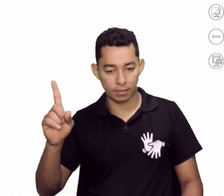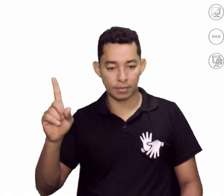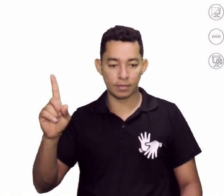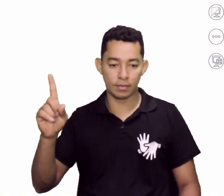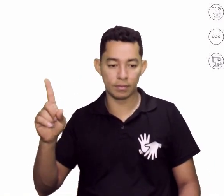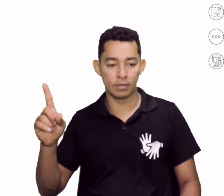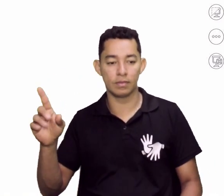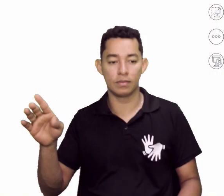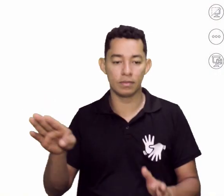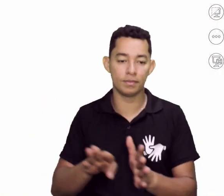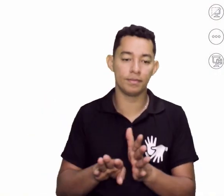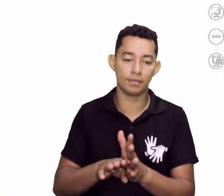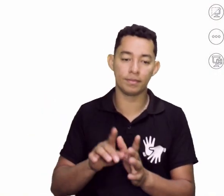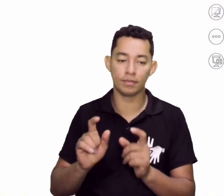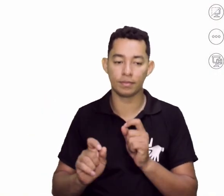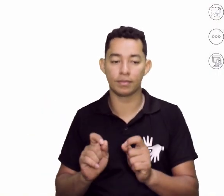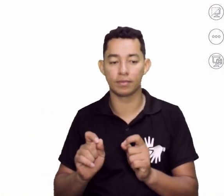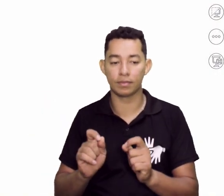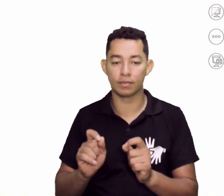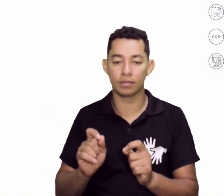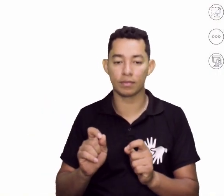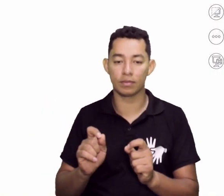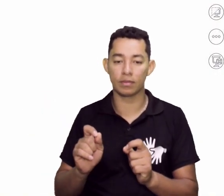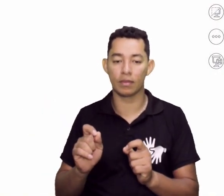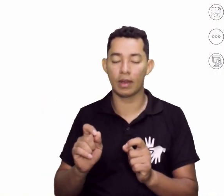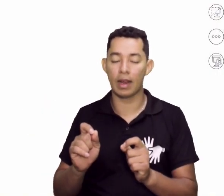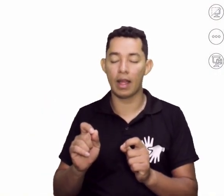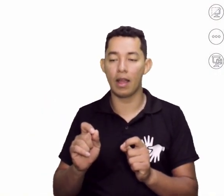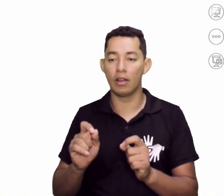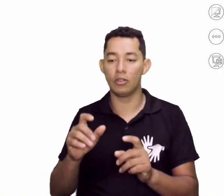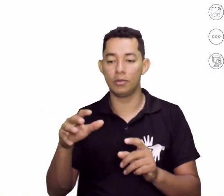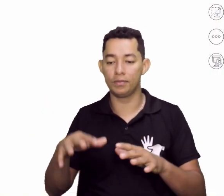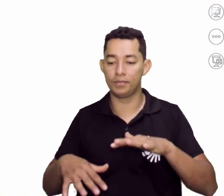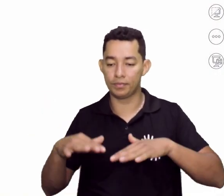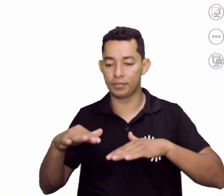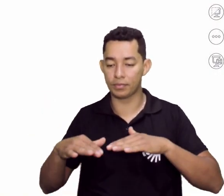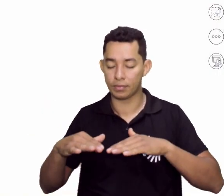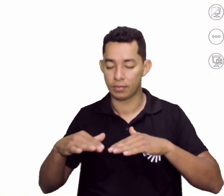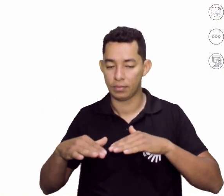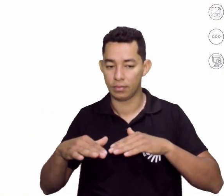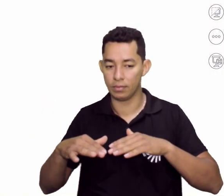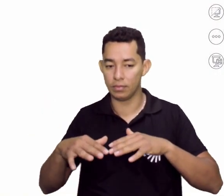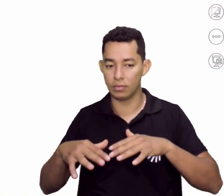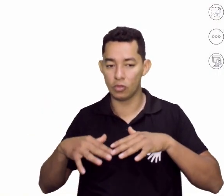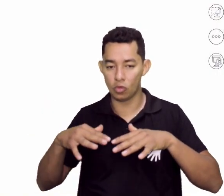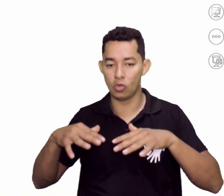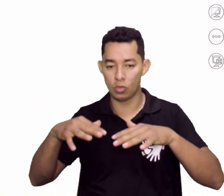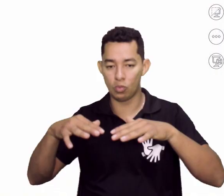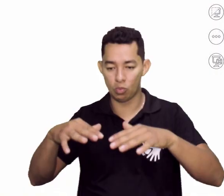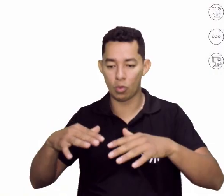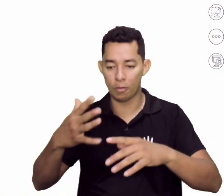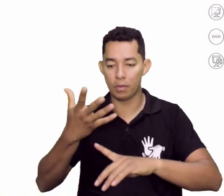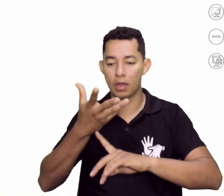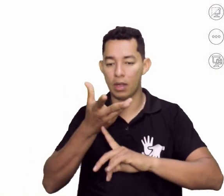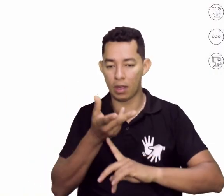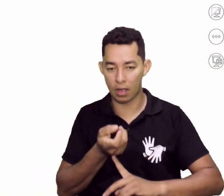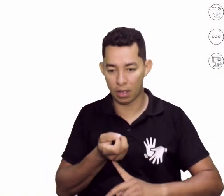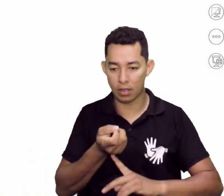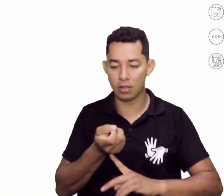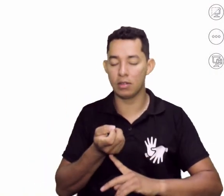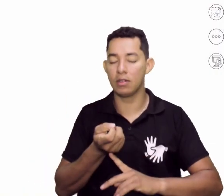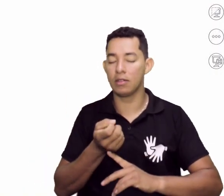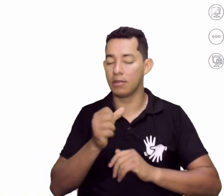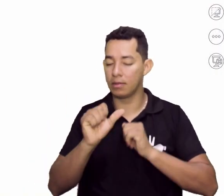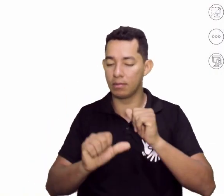numa tendência, né, artística que certamente vai mexer um pouquinho com a sua